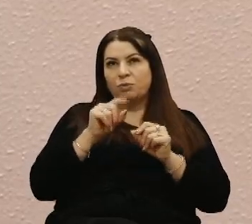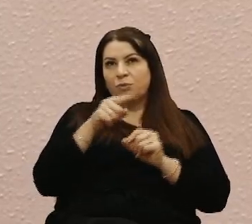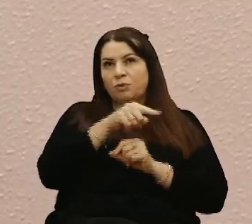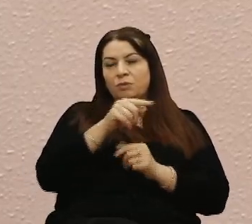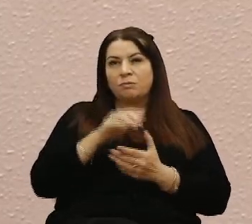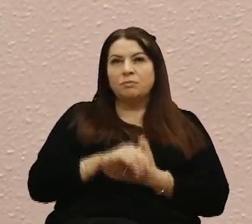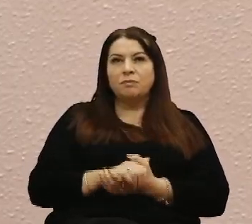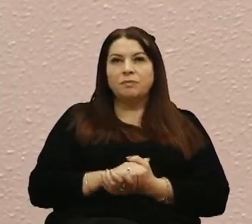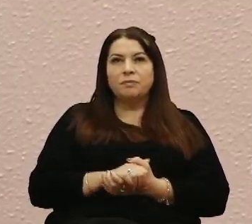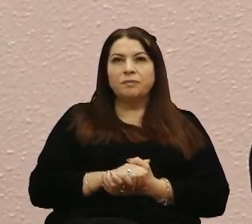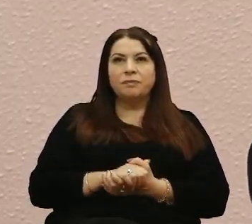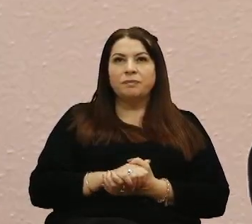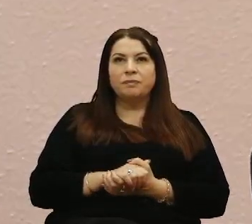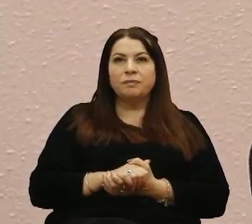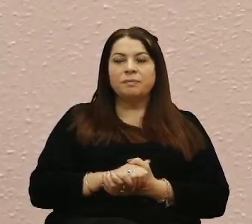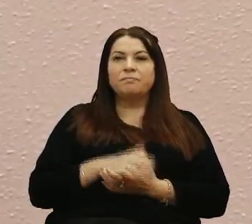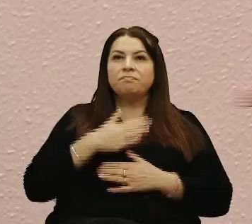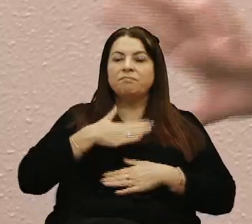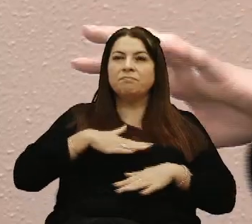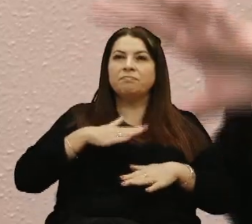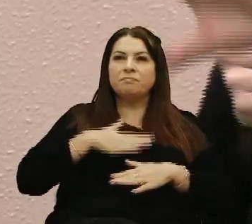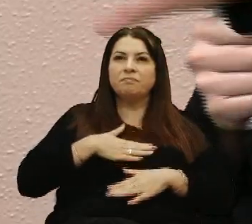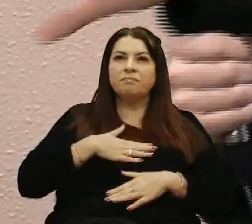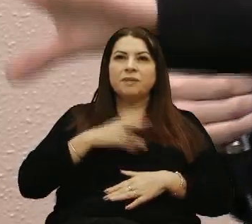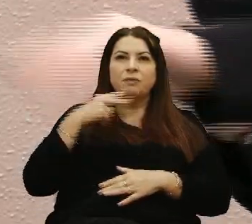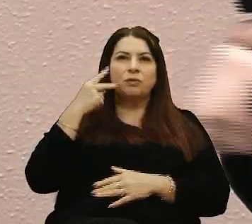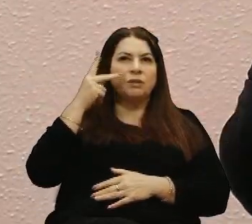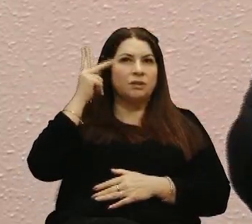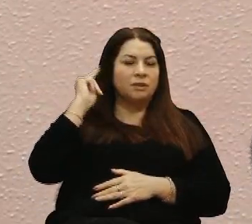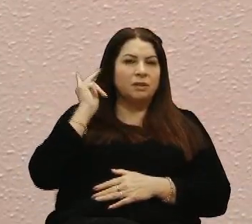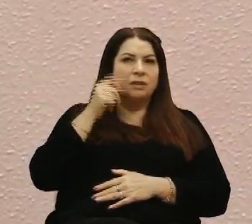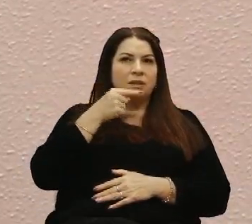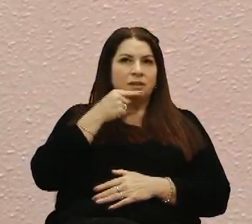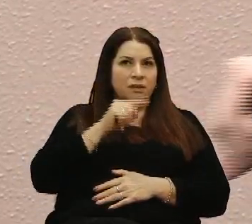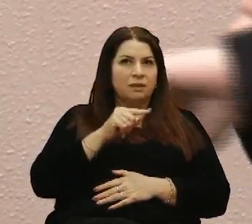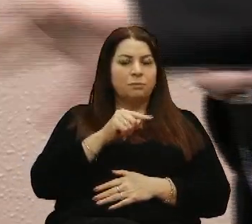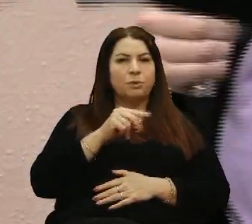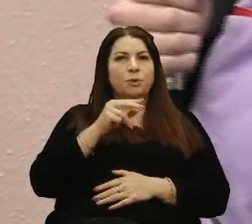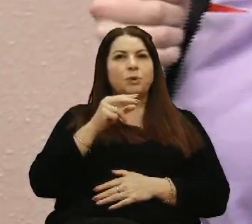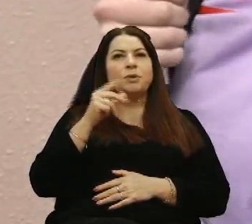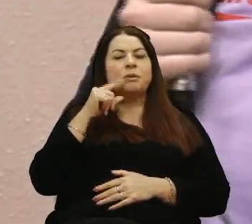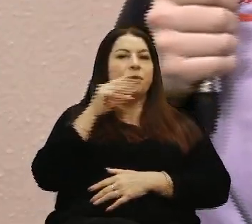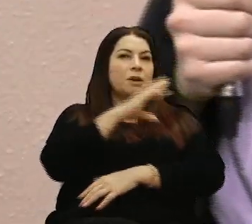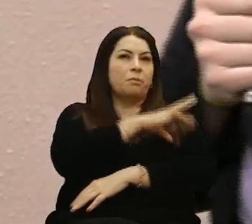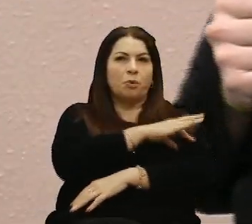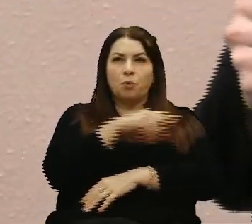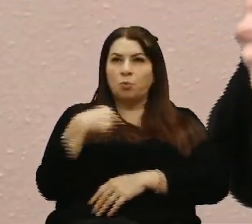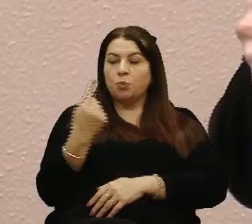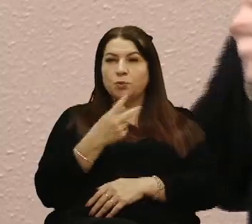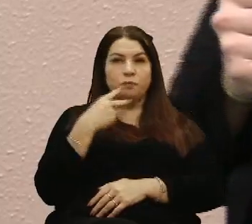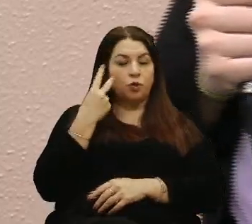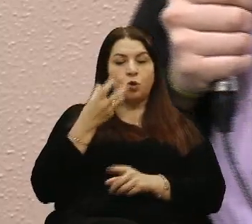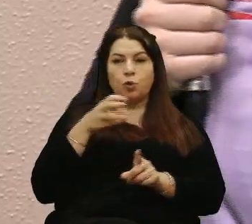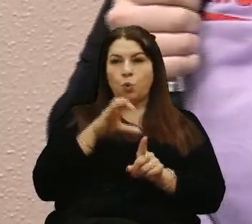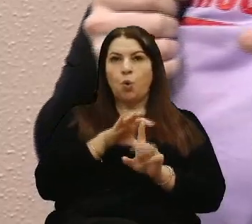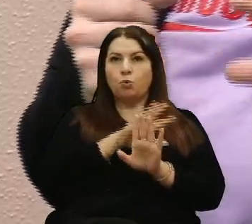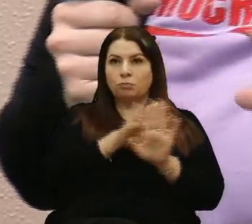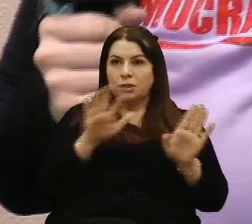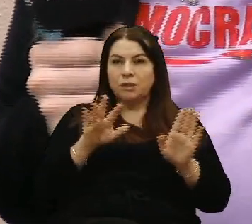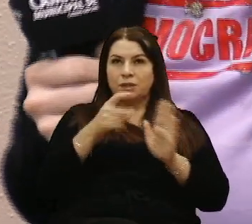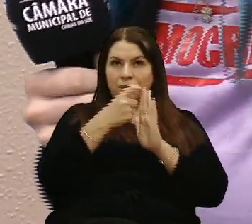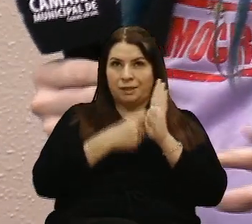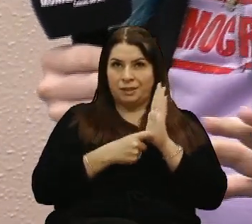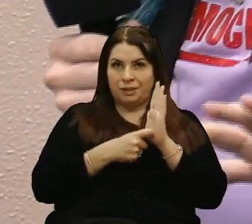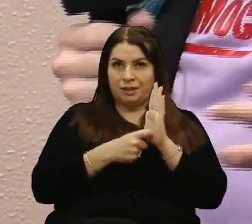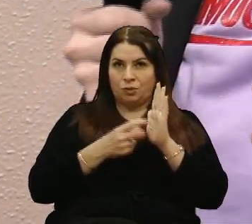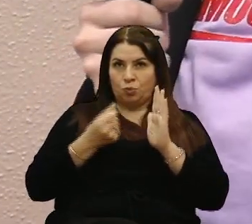situação, mas queria deixar tranquilo, vereador Iago, vereador Caleb, vereador Ramon e os outros vereadores que são contra a taxação dos